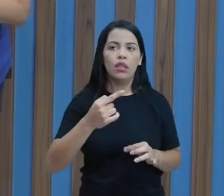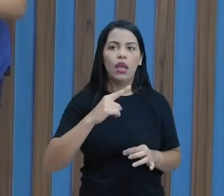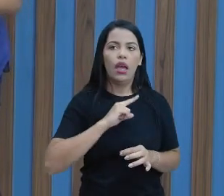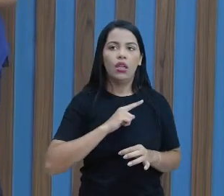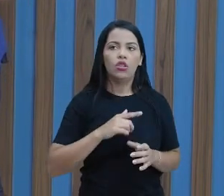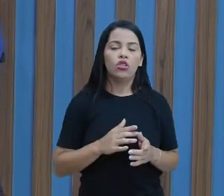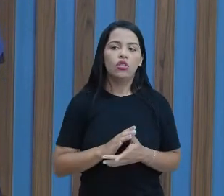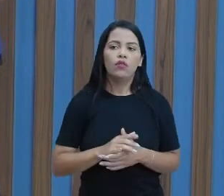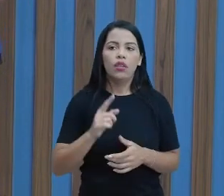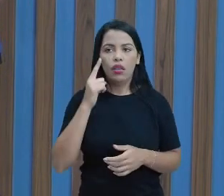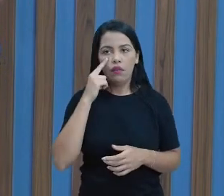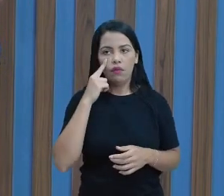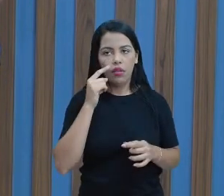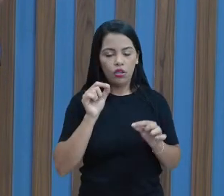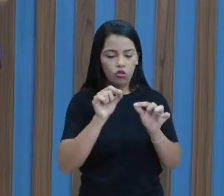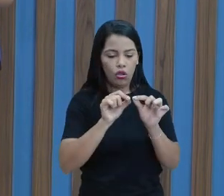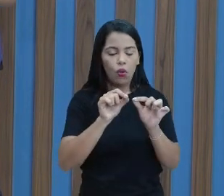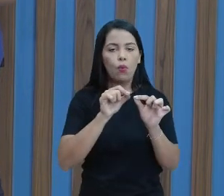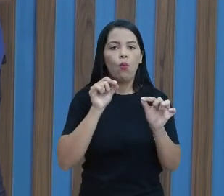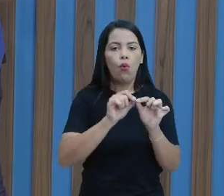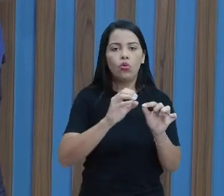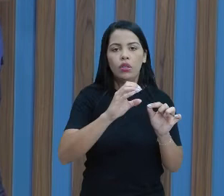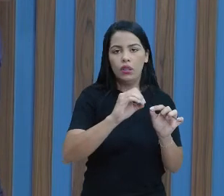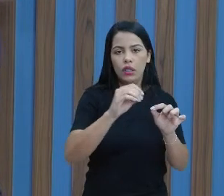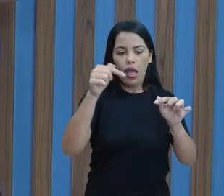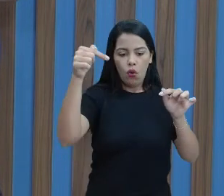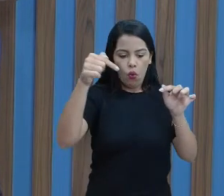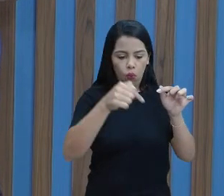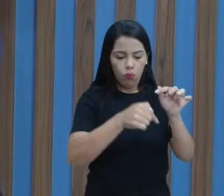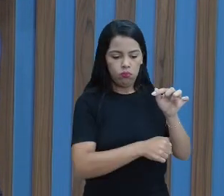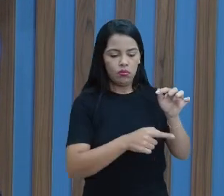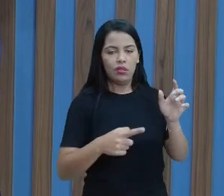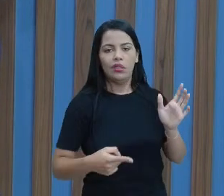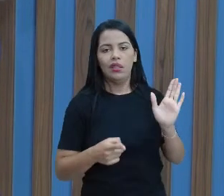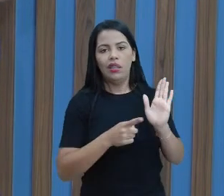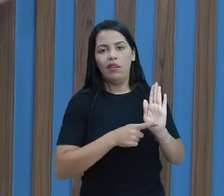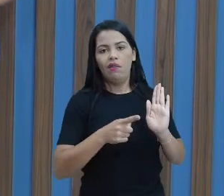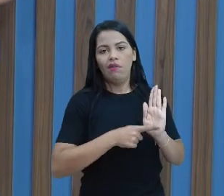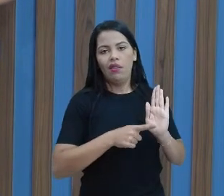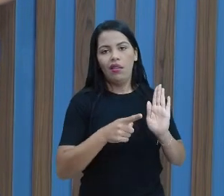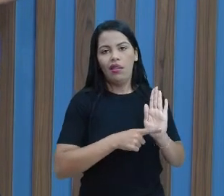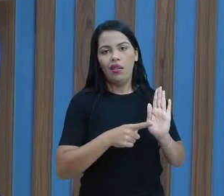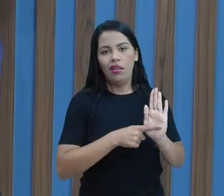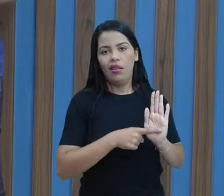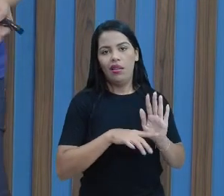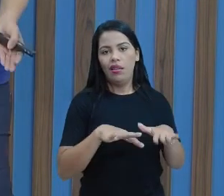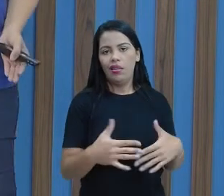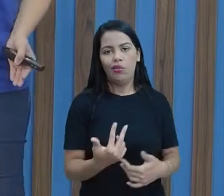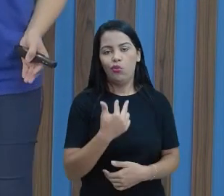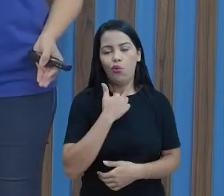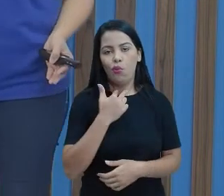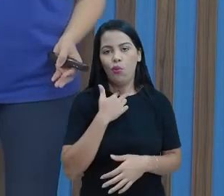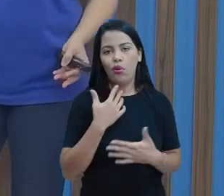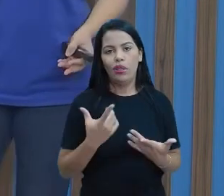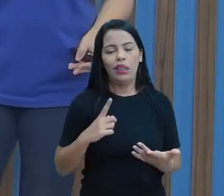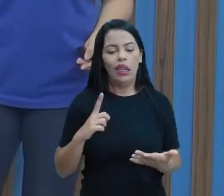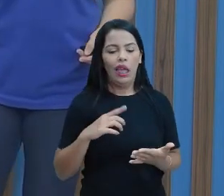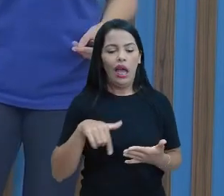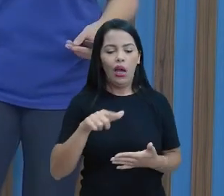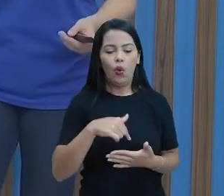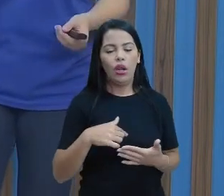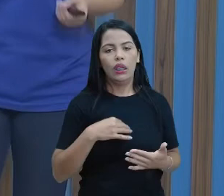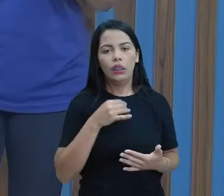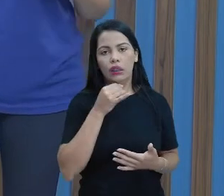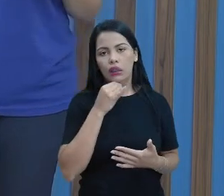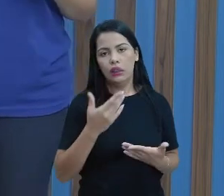ó, que seria o local do 0 para baixo, eu estaria colocando valores negativos para esse balde. E a gente não pode ter isso. Só que a